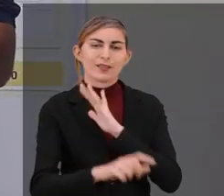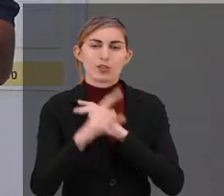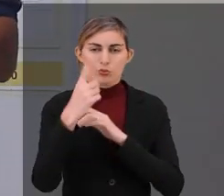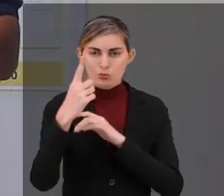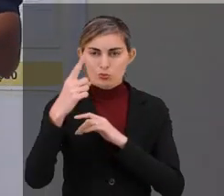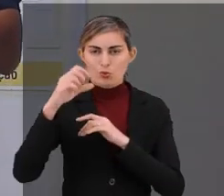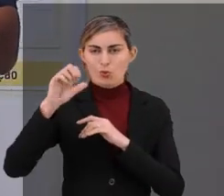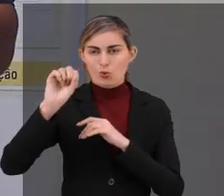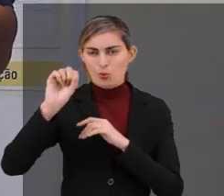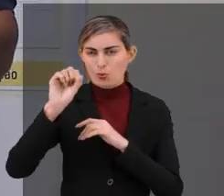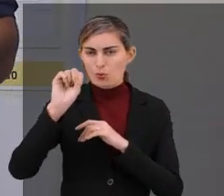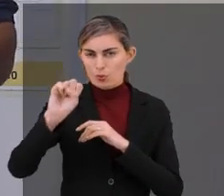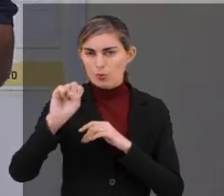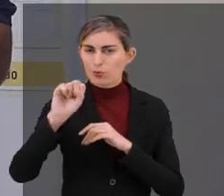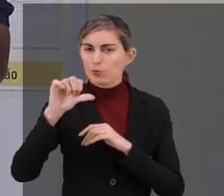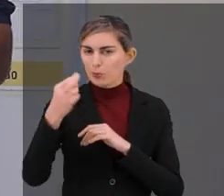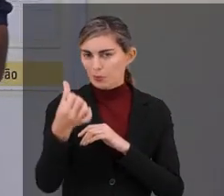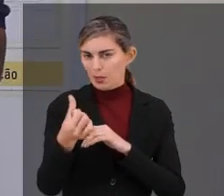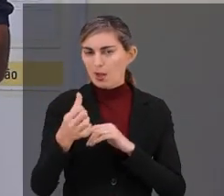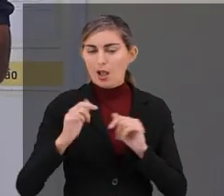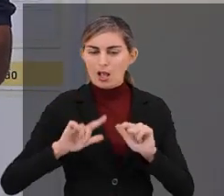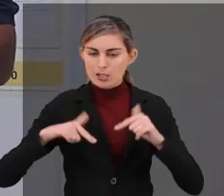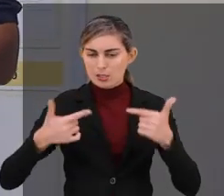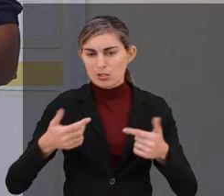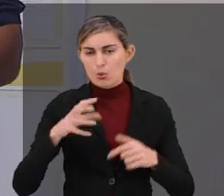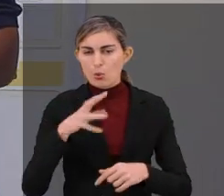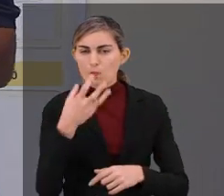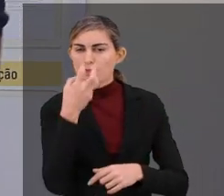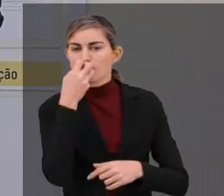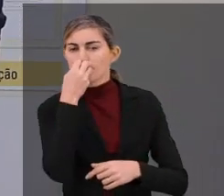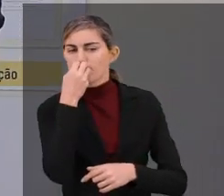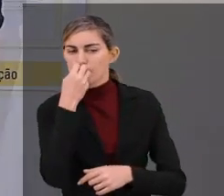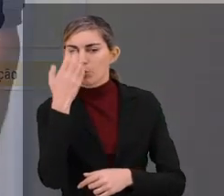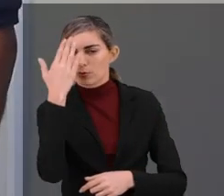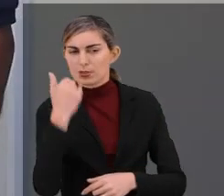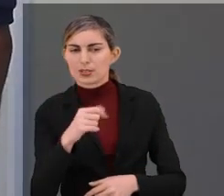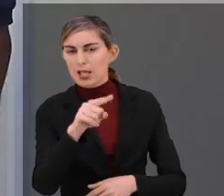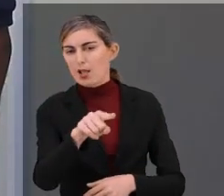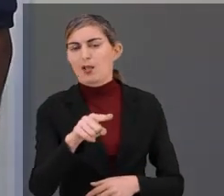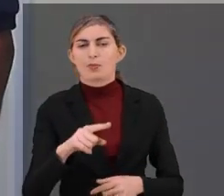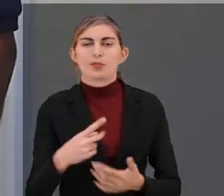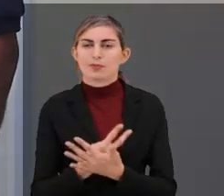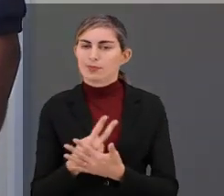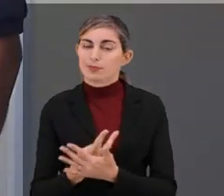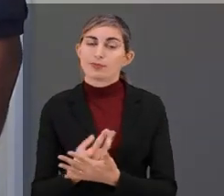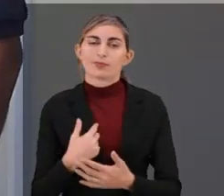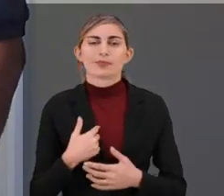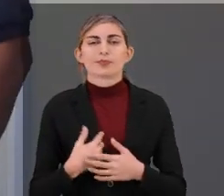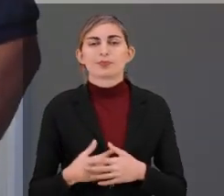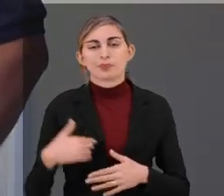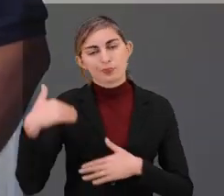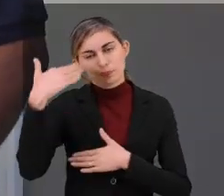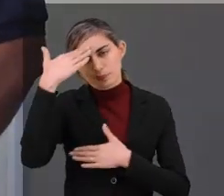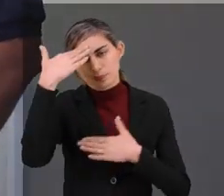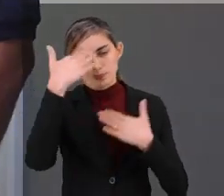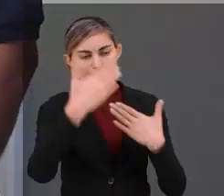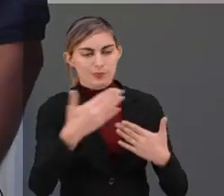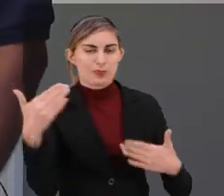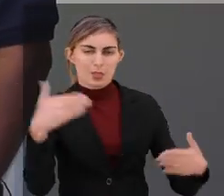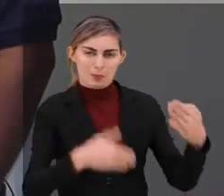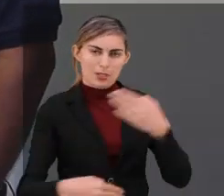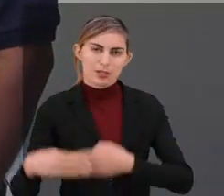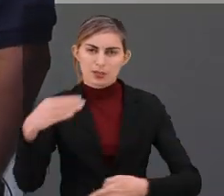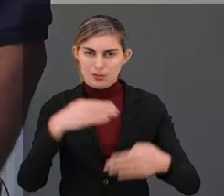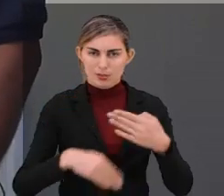Civil, que ou ação ou omissão na situação. Sandoval, eu queria agradecer a participação,